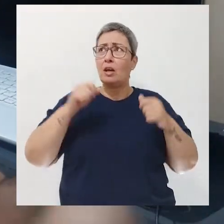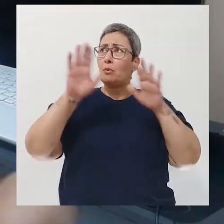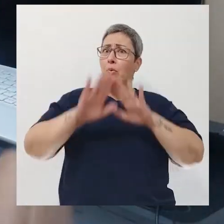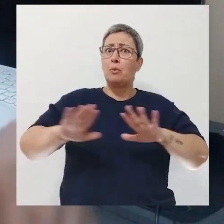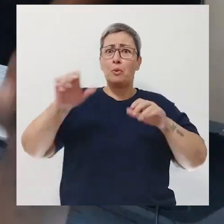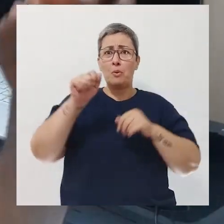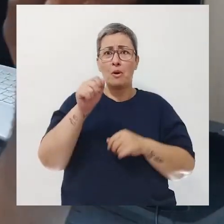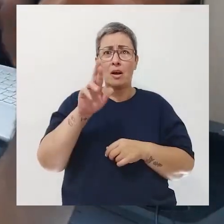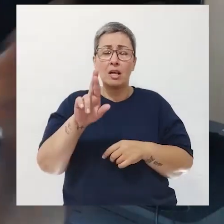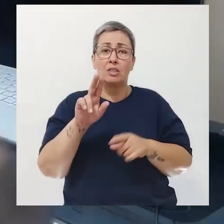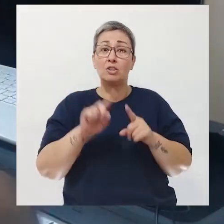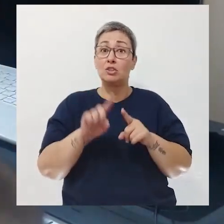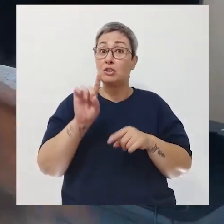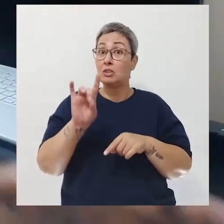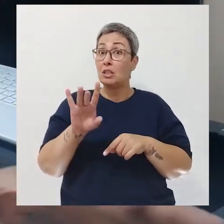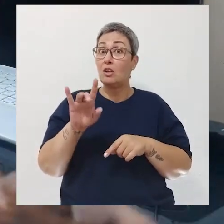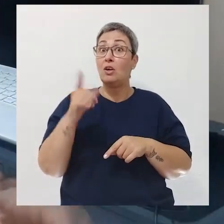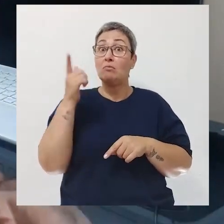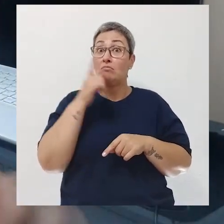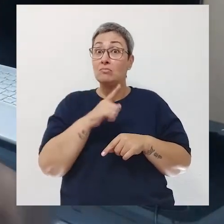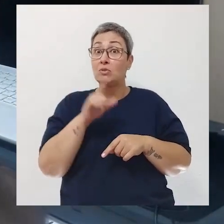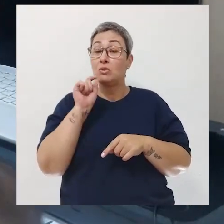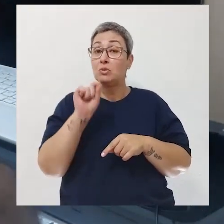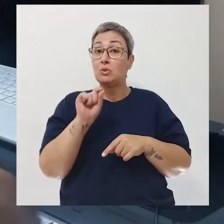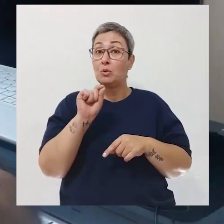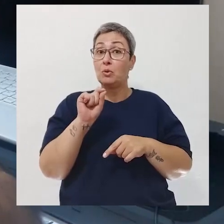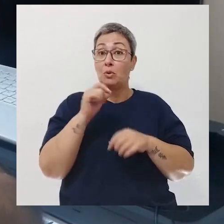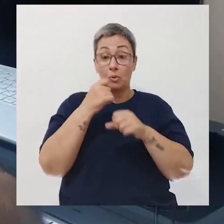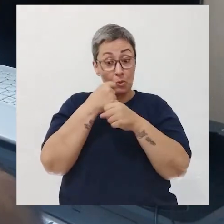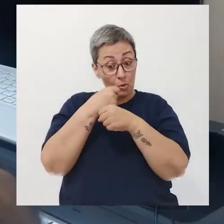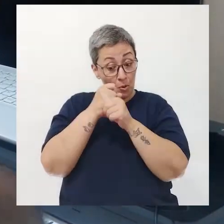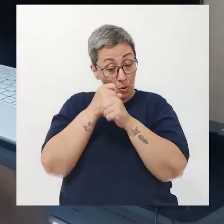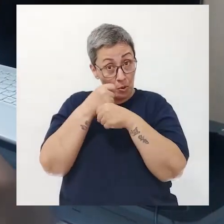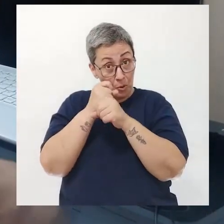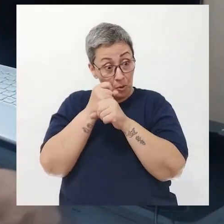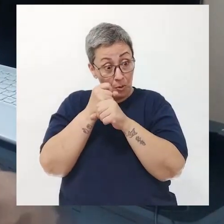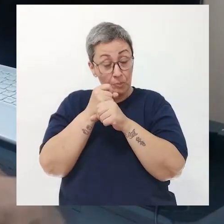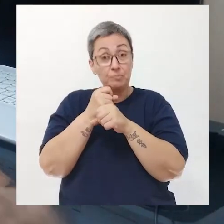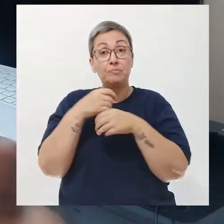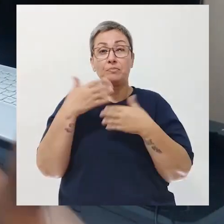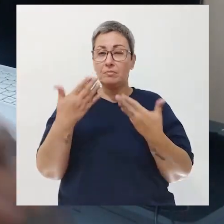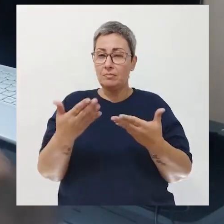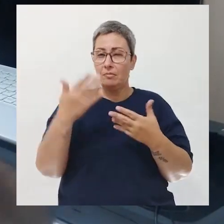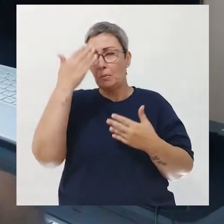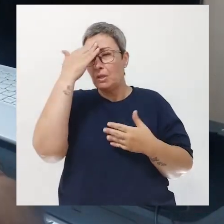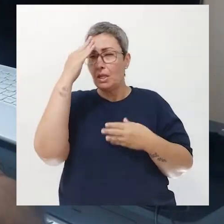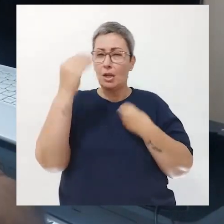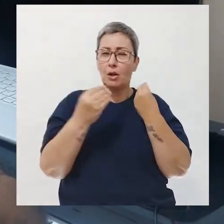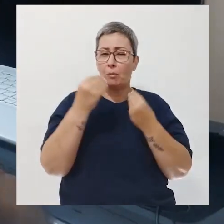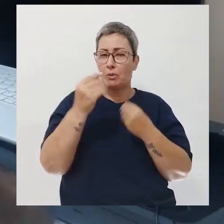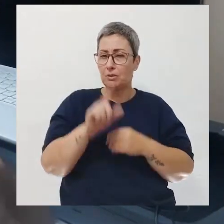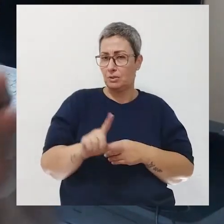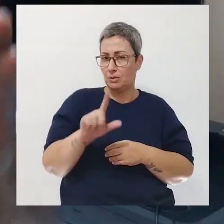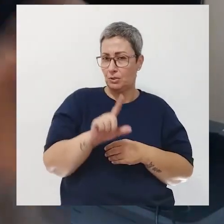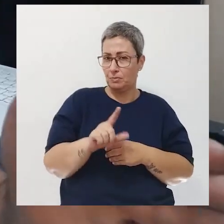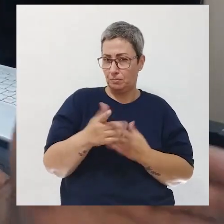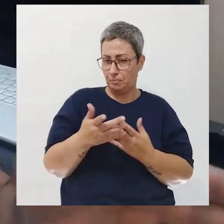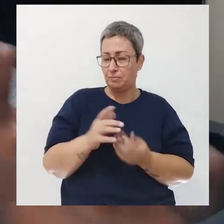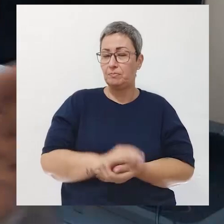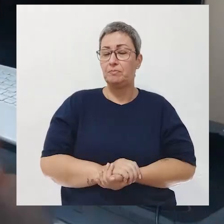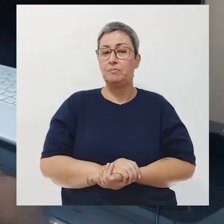minha mesa, não dá para ver se tem vírus aqui no ar. Só conseguimos ver um vírus com um microscópio.